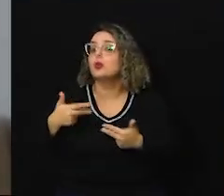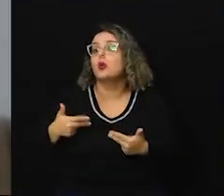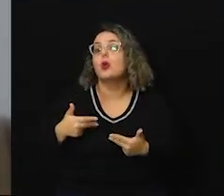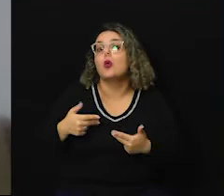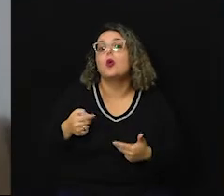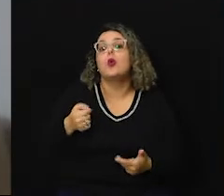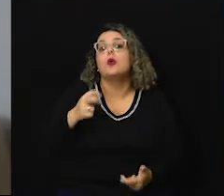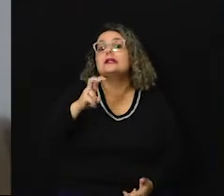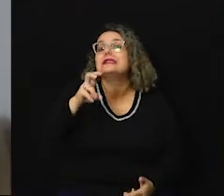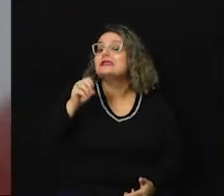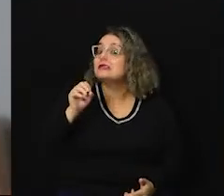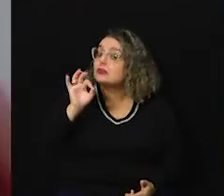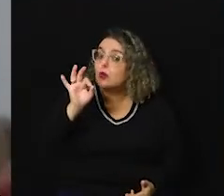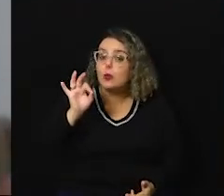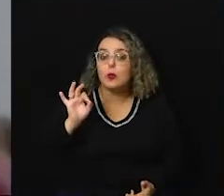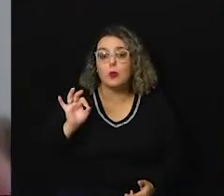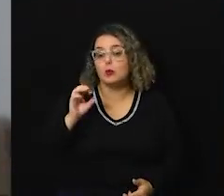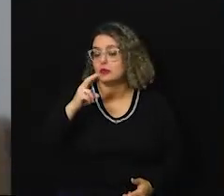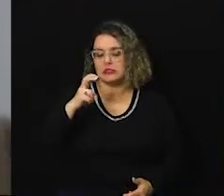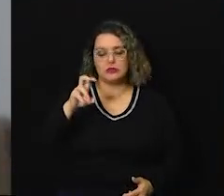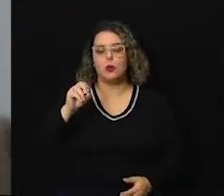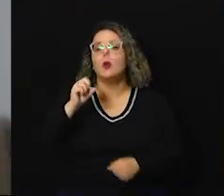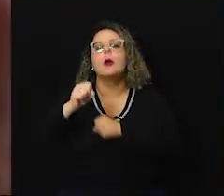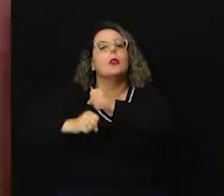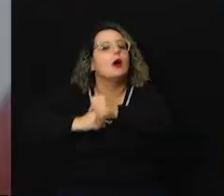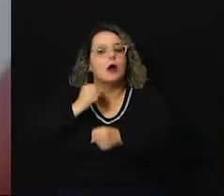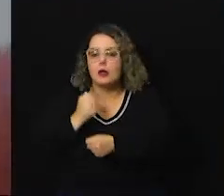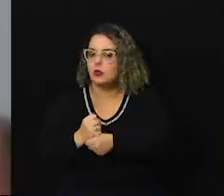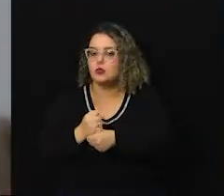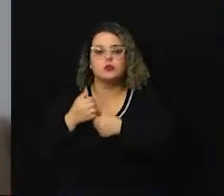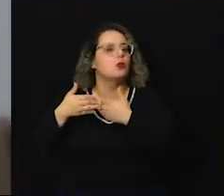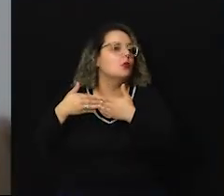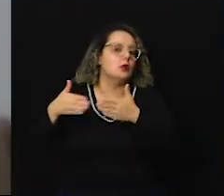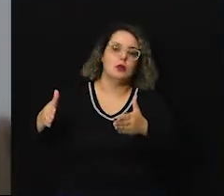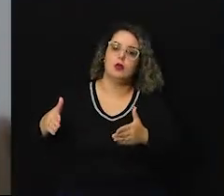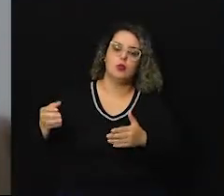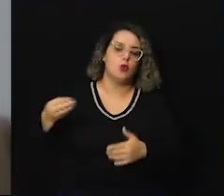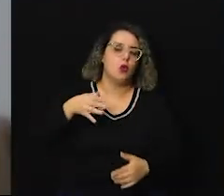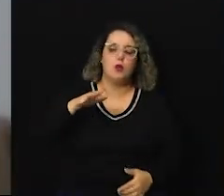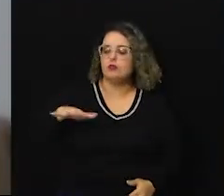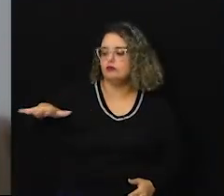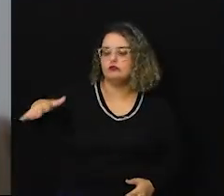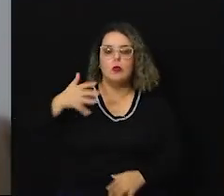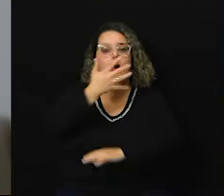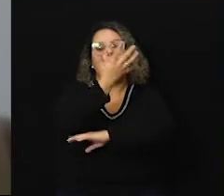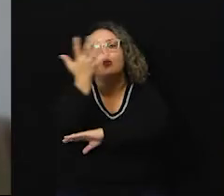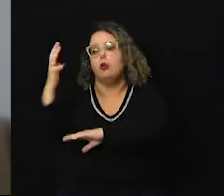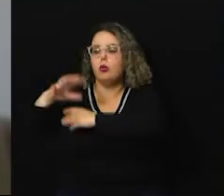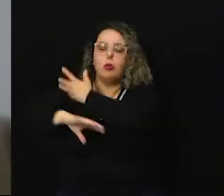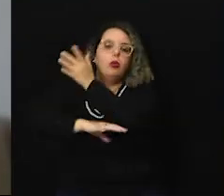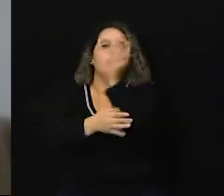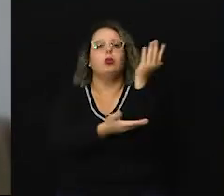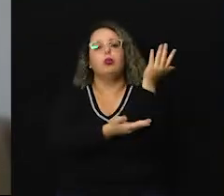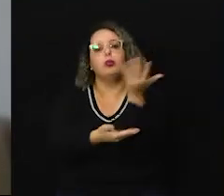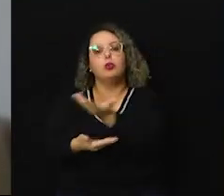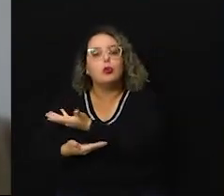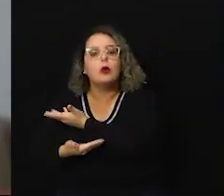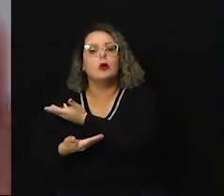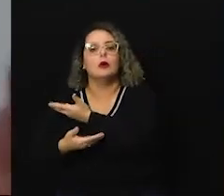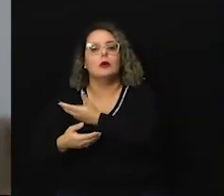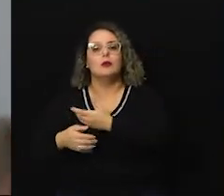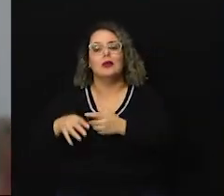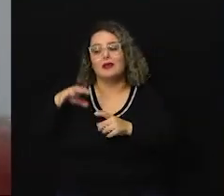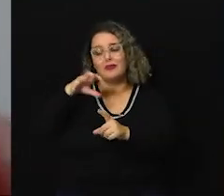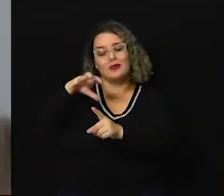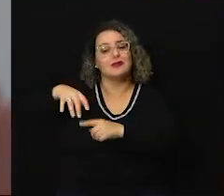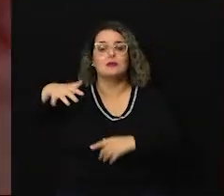por quase 50 anos então a mensagem é que a gente não precisa abrir novas áreas desmatar e causar mais impacto na biodiversidade